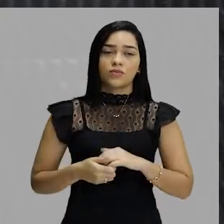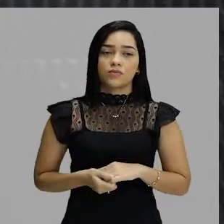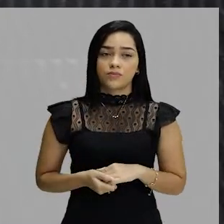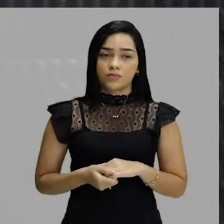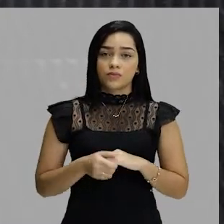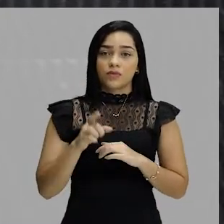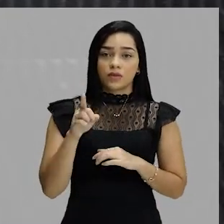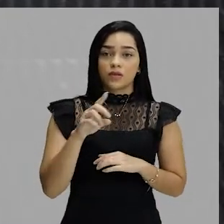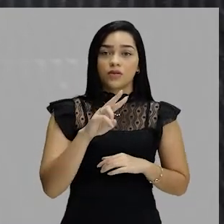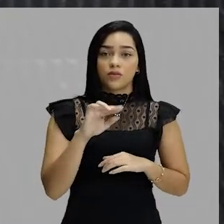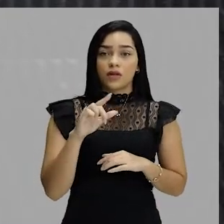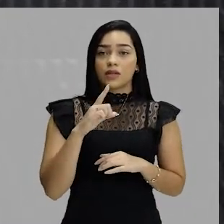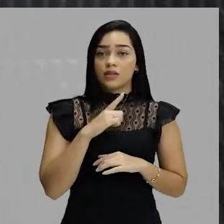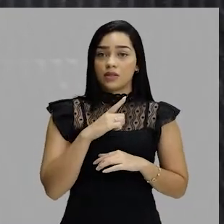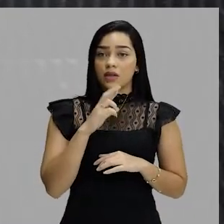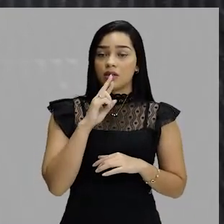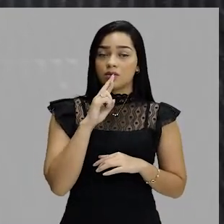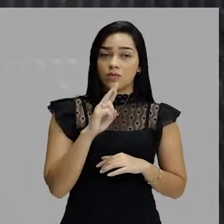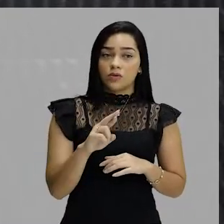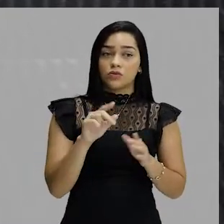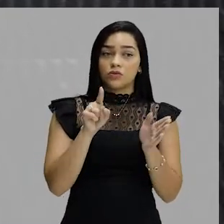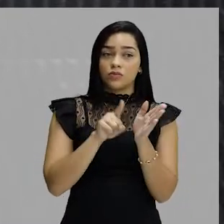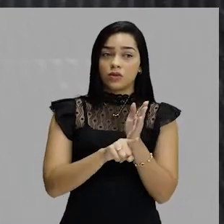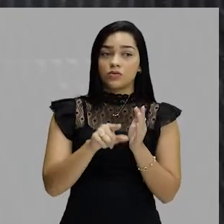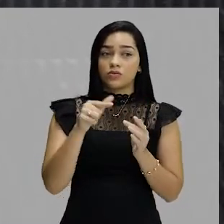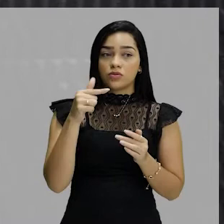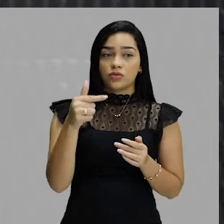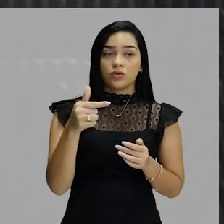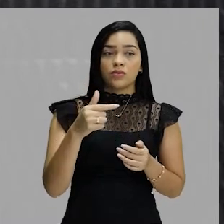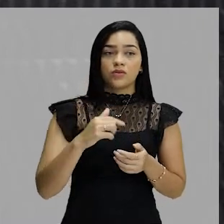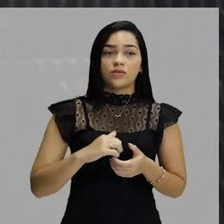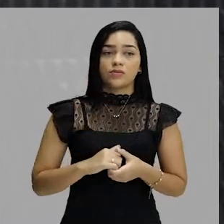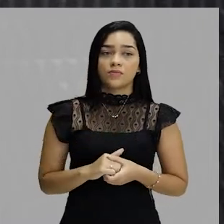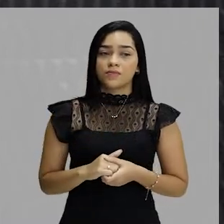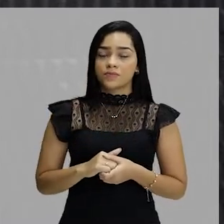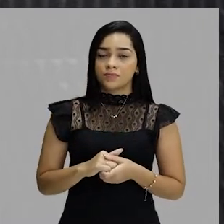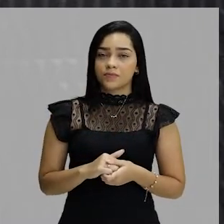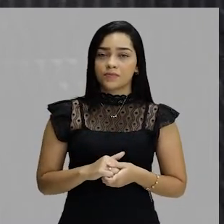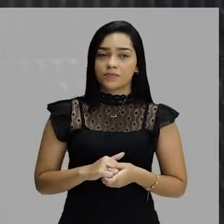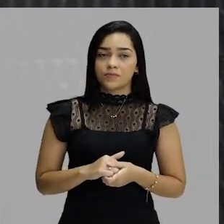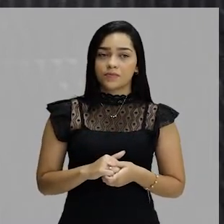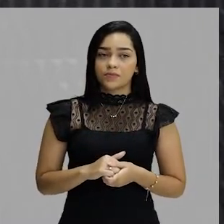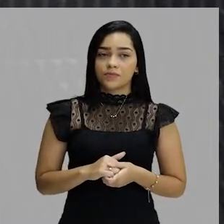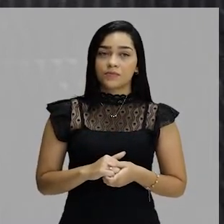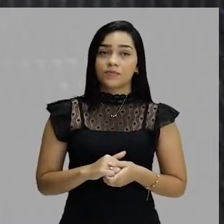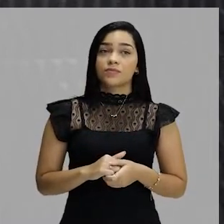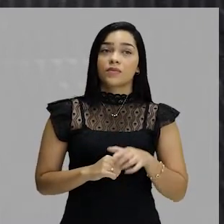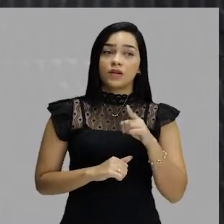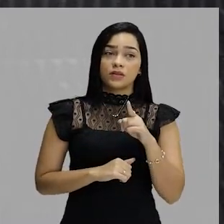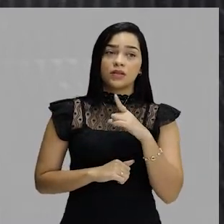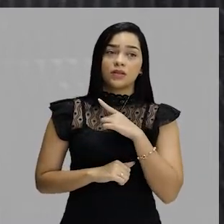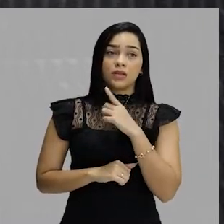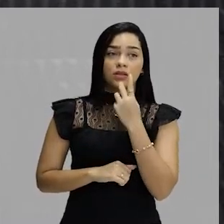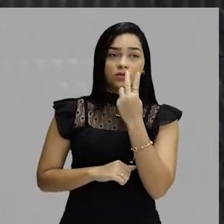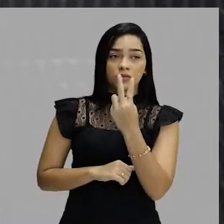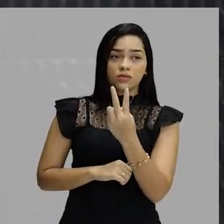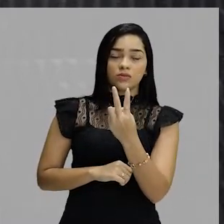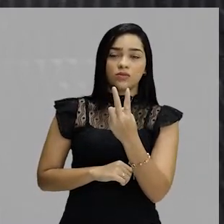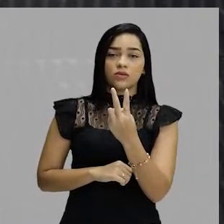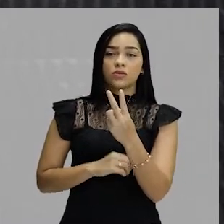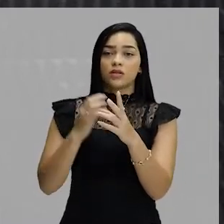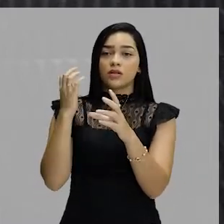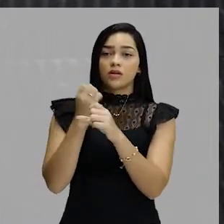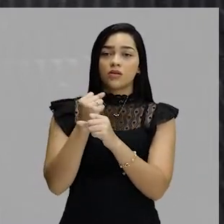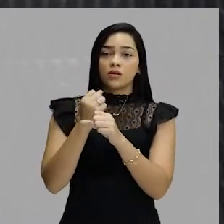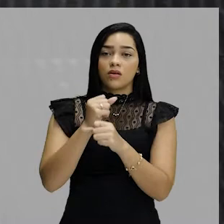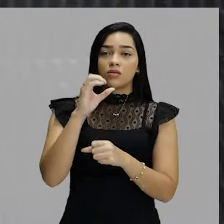onde você vai encontrar aqui o menos 2, rapidamente. Tá? Então você tem duas maneiras de